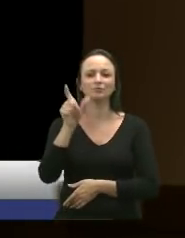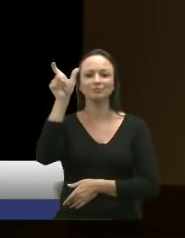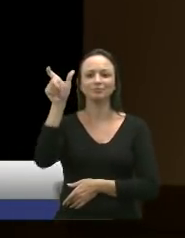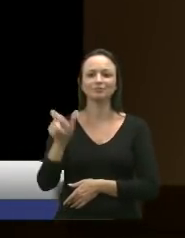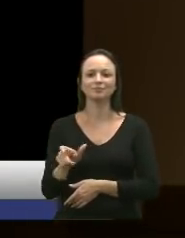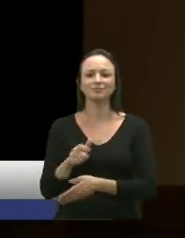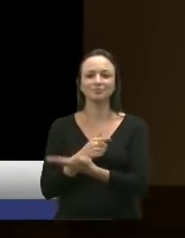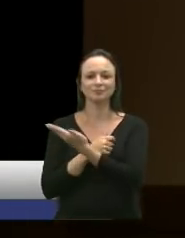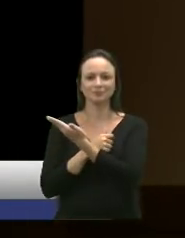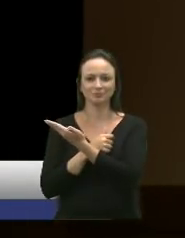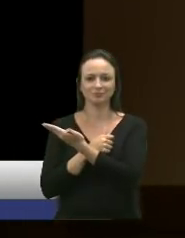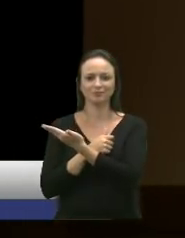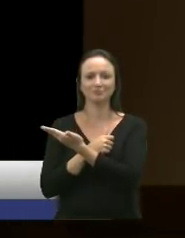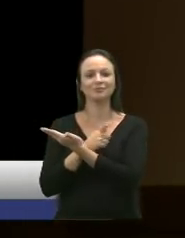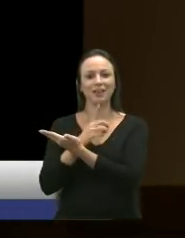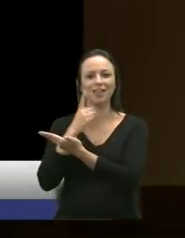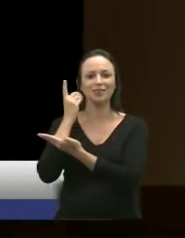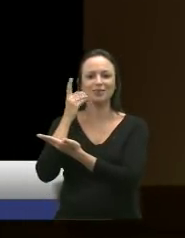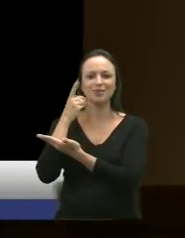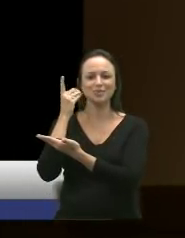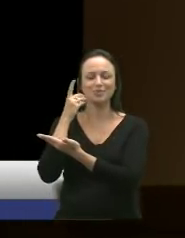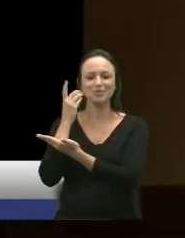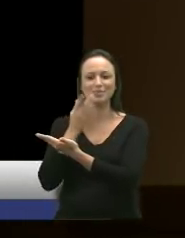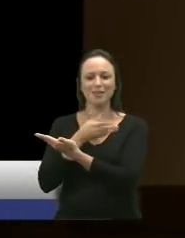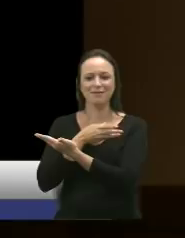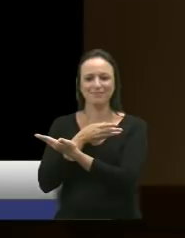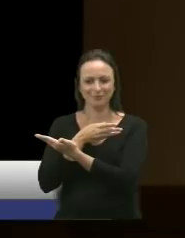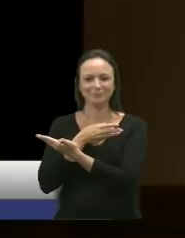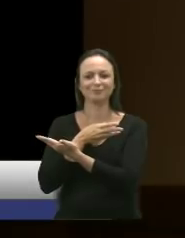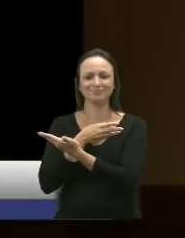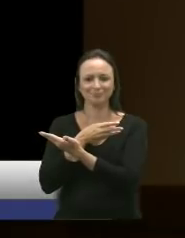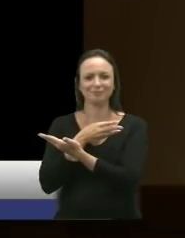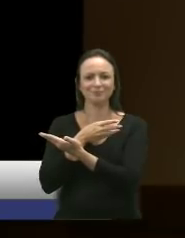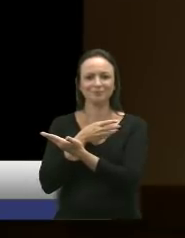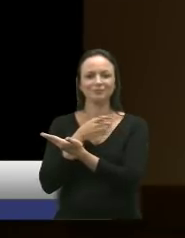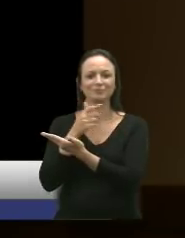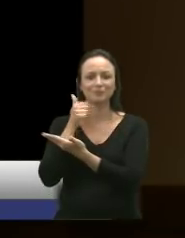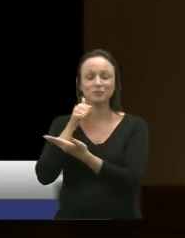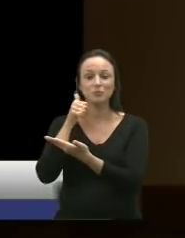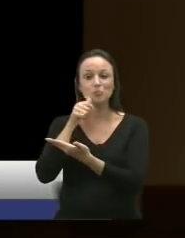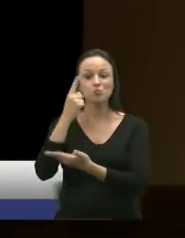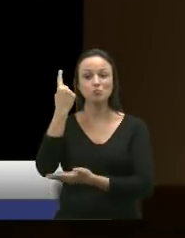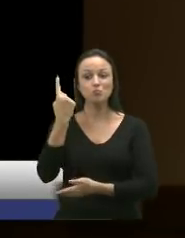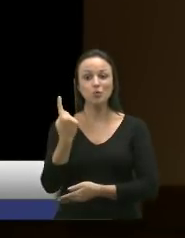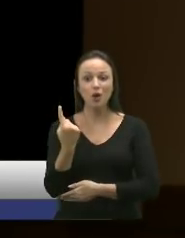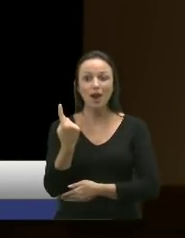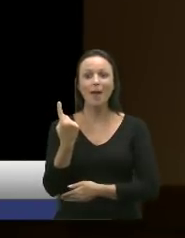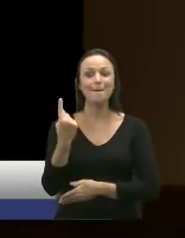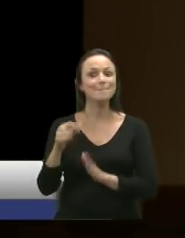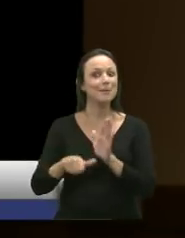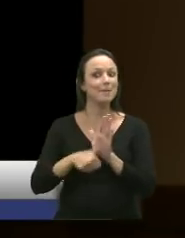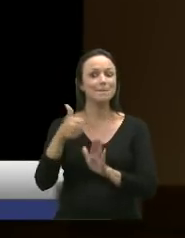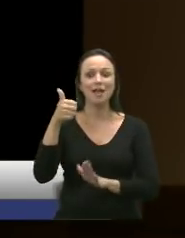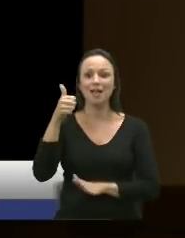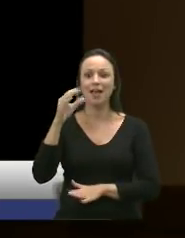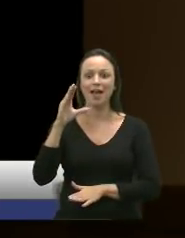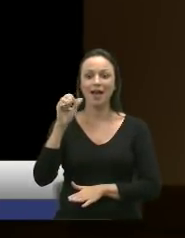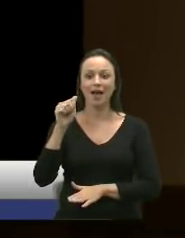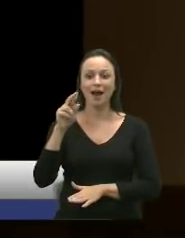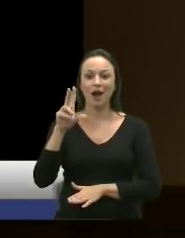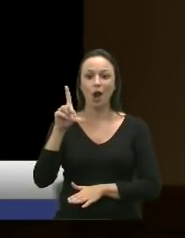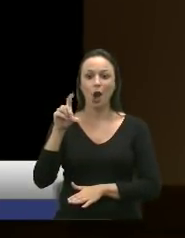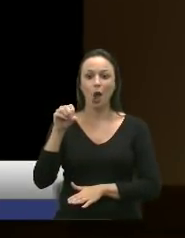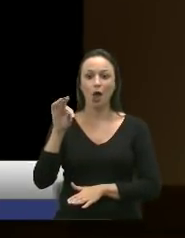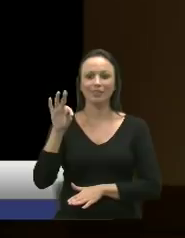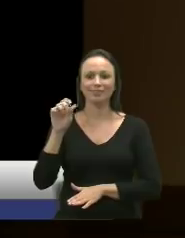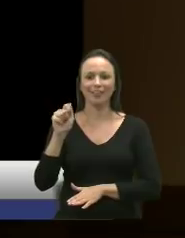que não é bem um deputado. Pela primeira vez na história do Brasil, nós tivemos a eleição de uma deputada federal, Dona Carlota de Queiroz.